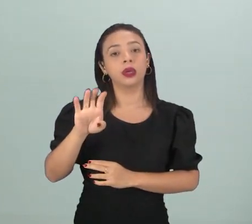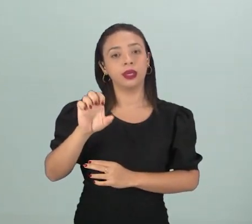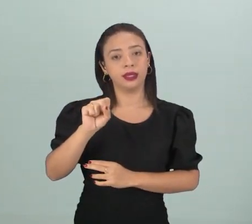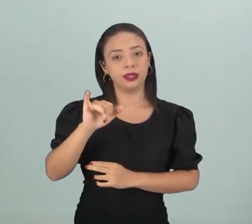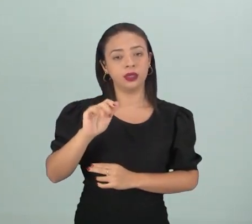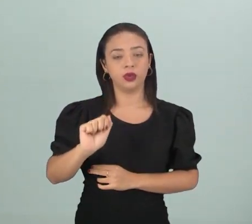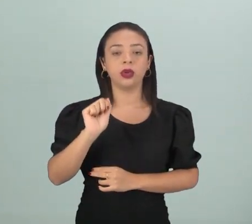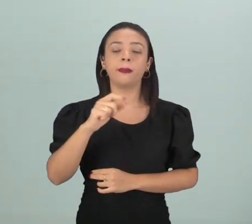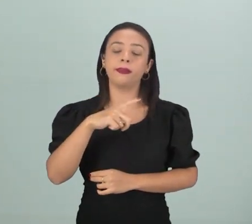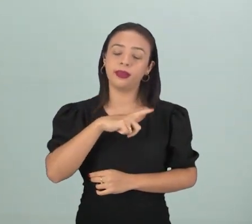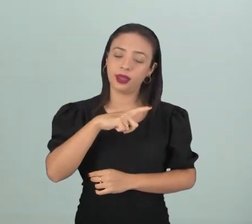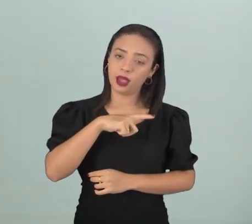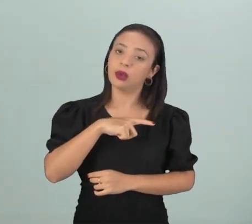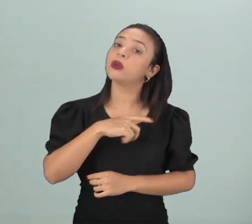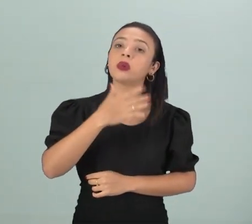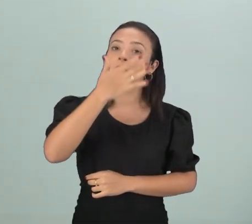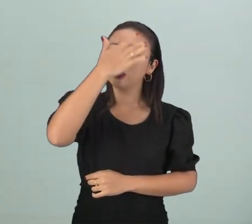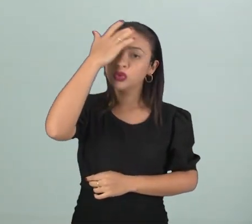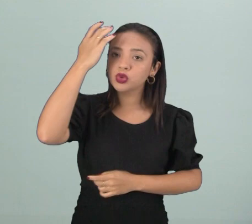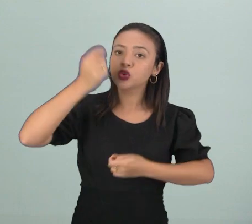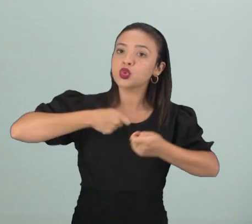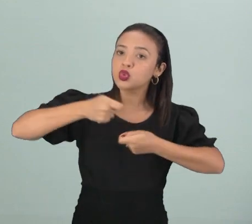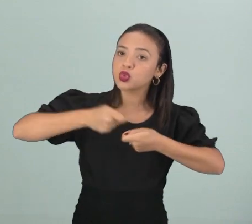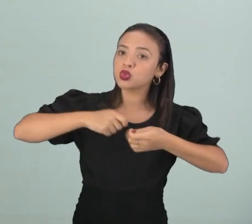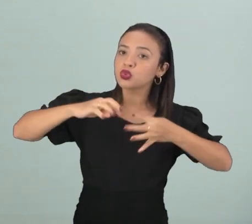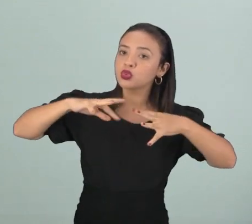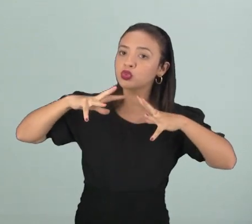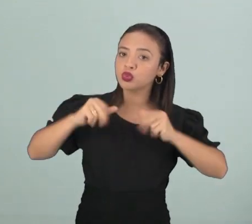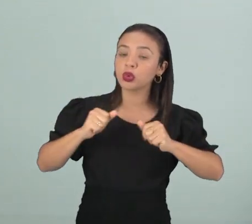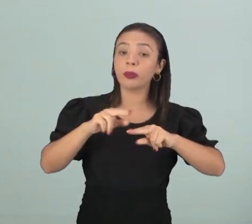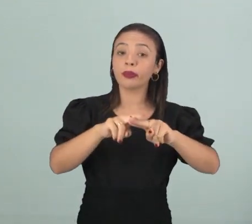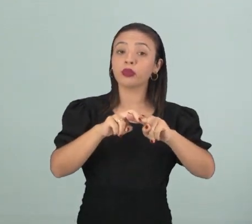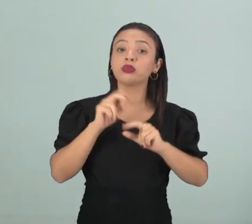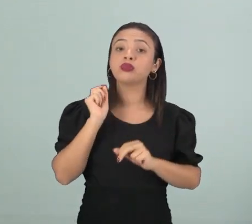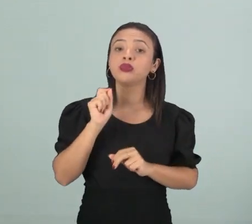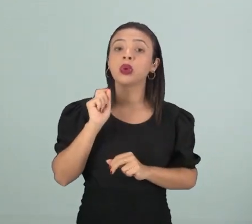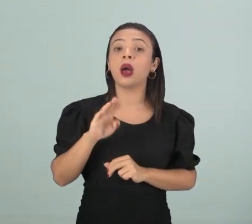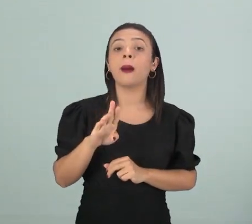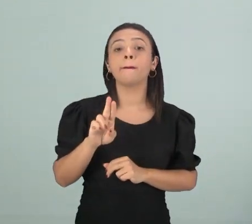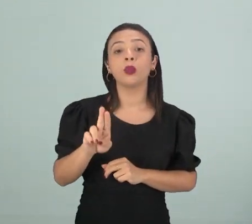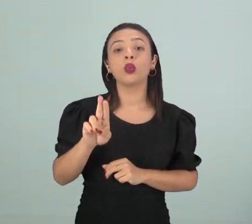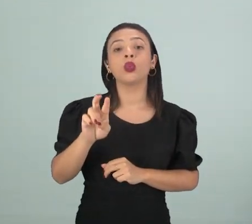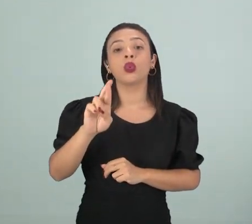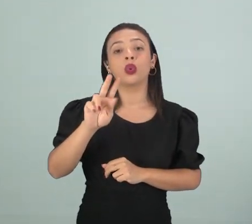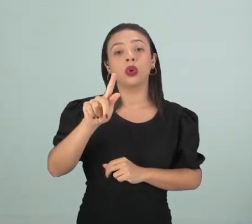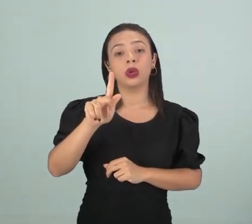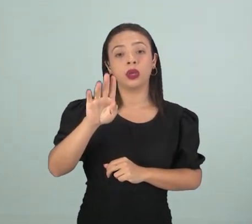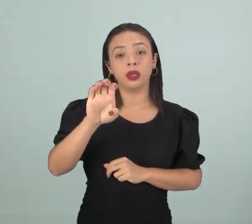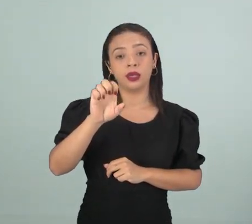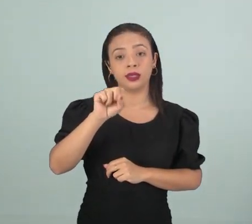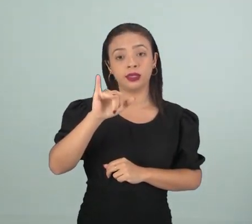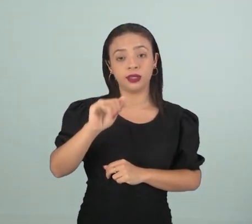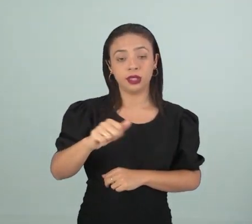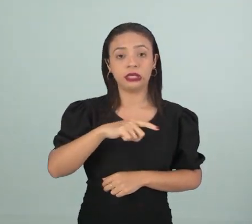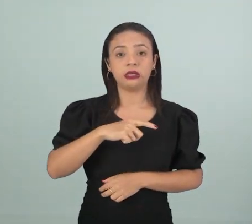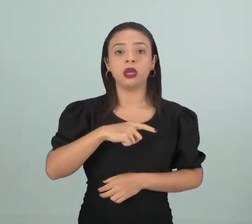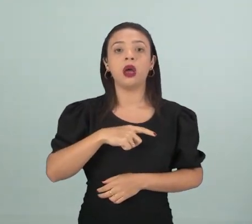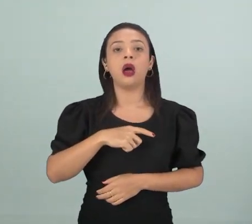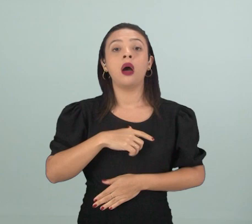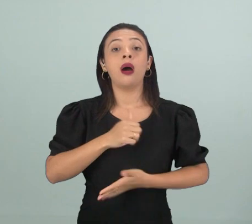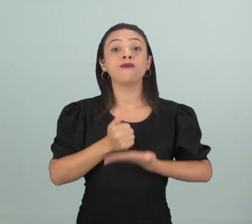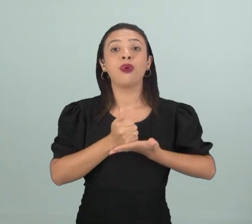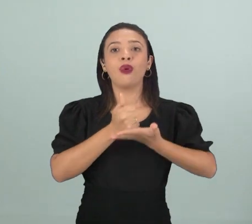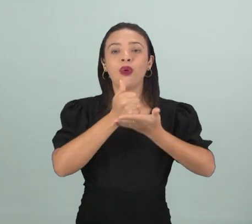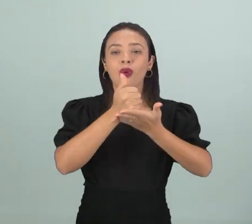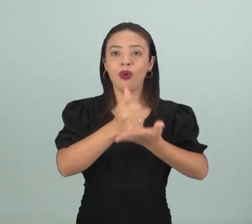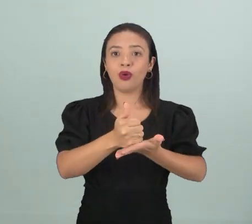que ter alguém para poder controlar todos esses aspectos. É por isso que a burguesia foi uma das grandes apoiadoras da centralização do poder nas mãos